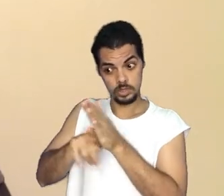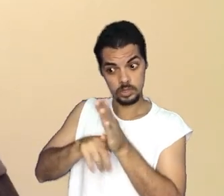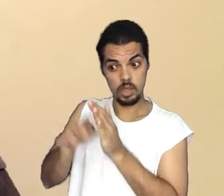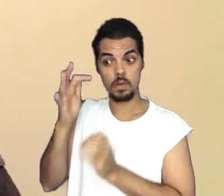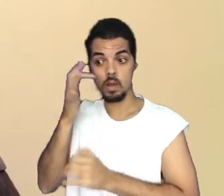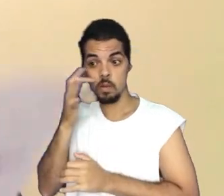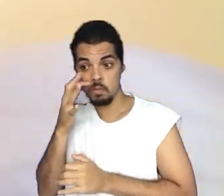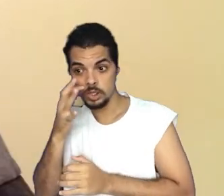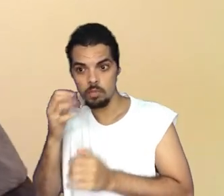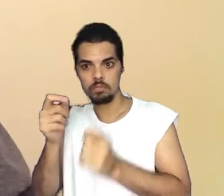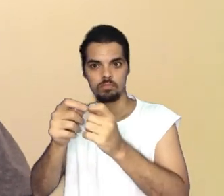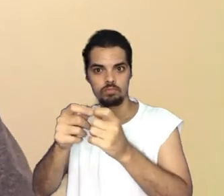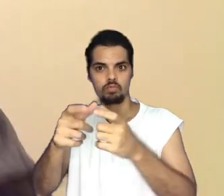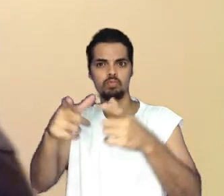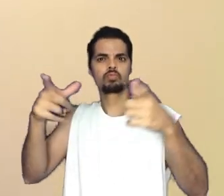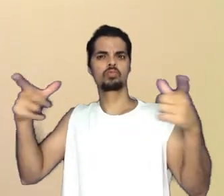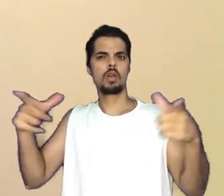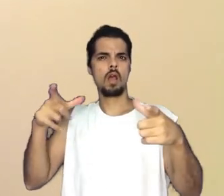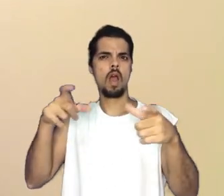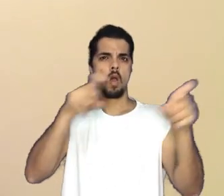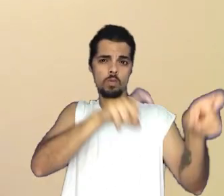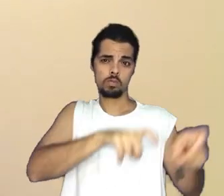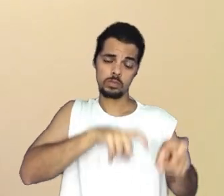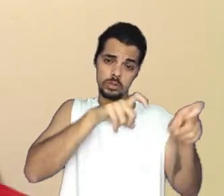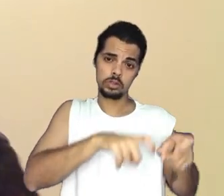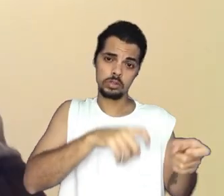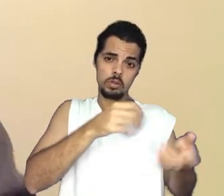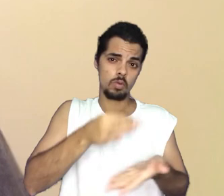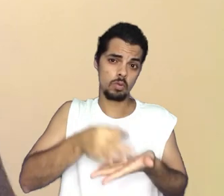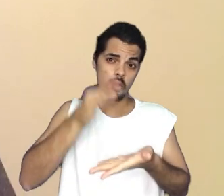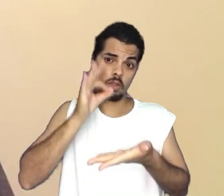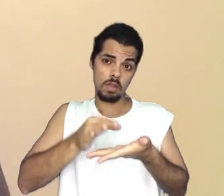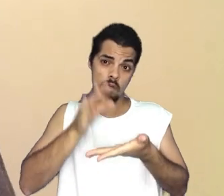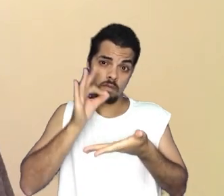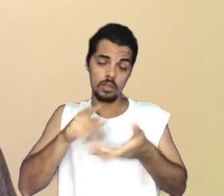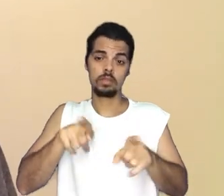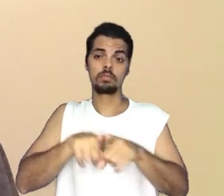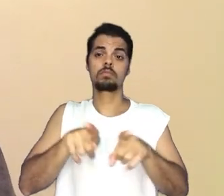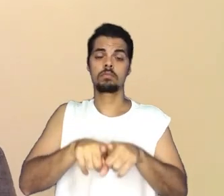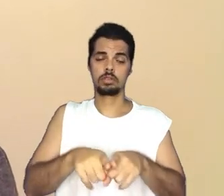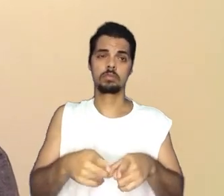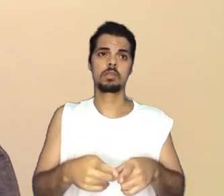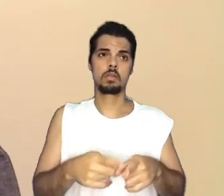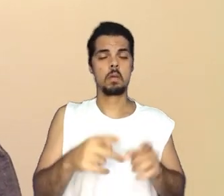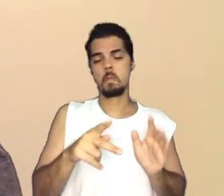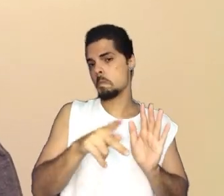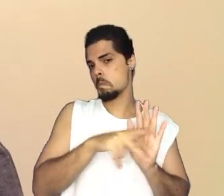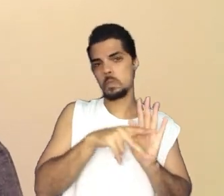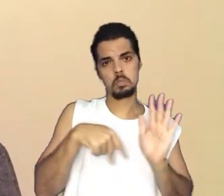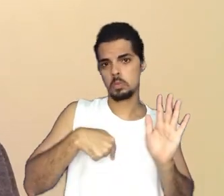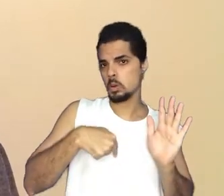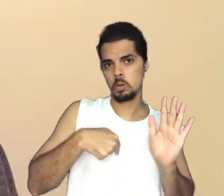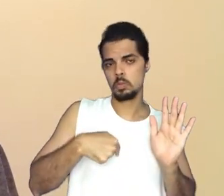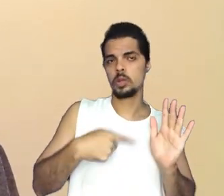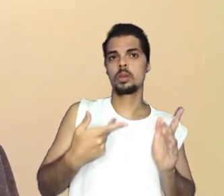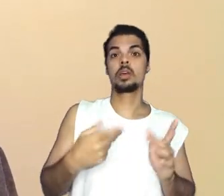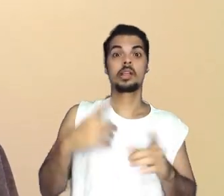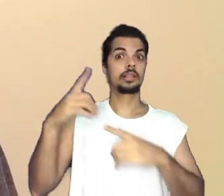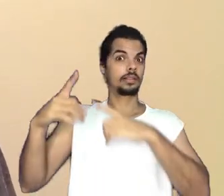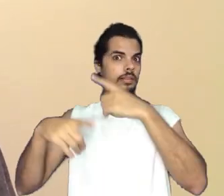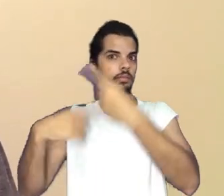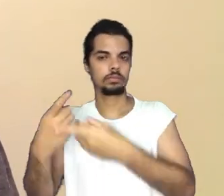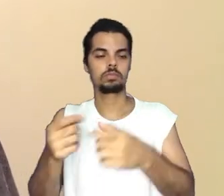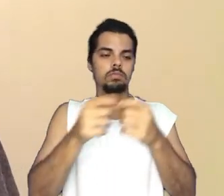momento, até aquele momento, a produção de café ela estava mais centrada em consumo próprio. Né? Então a autora até fala